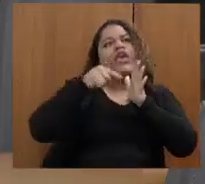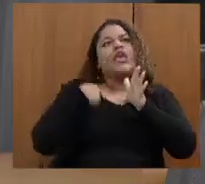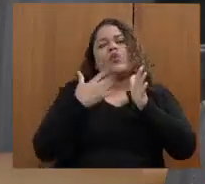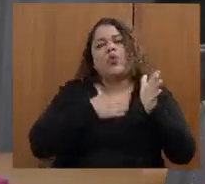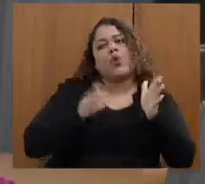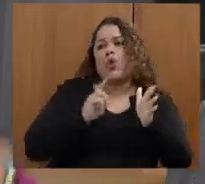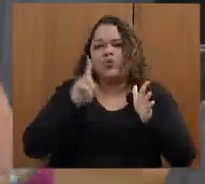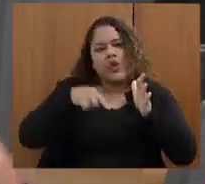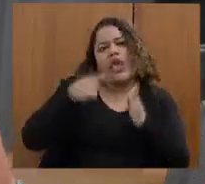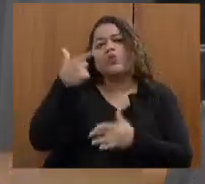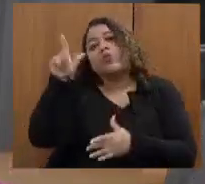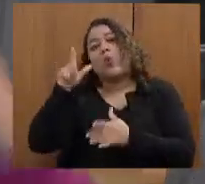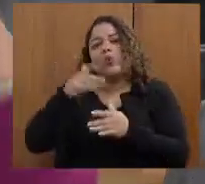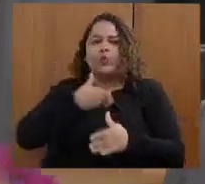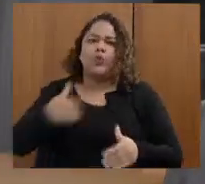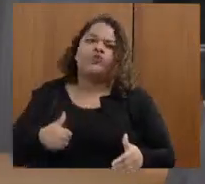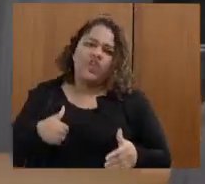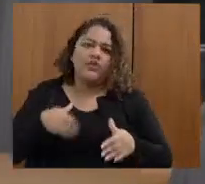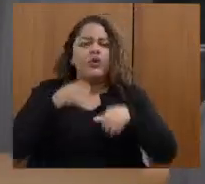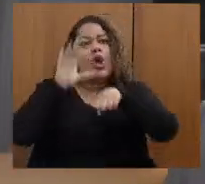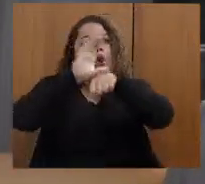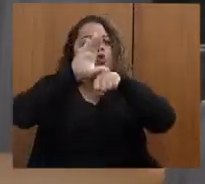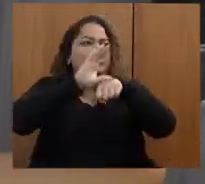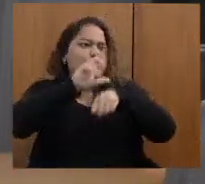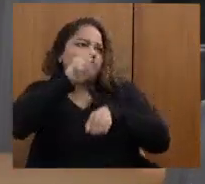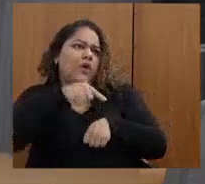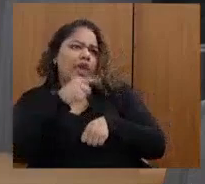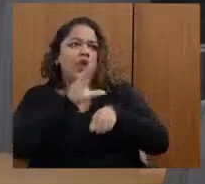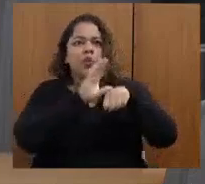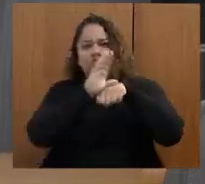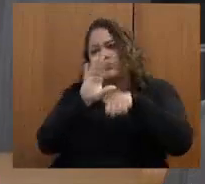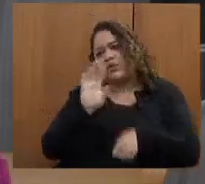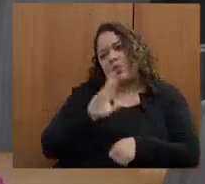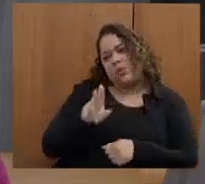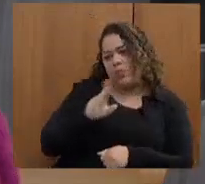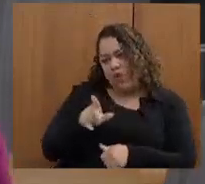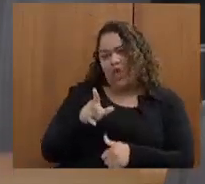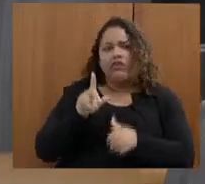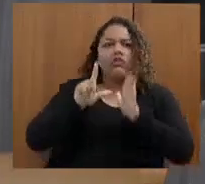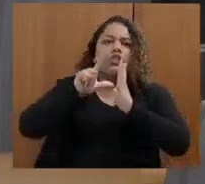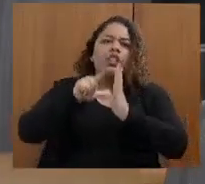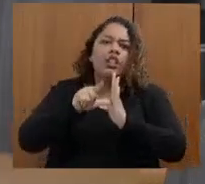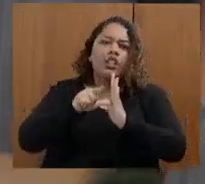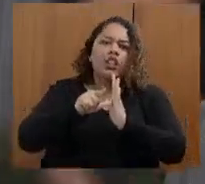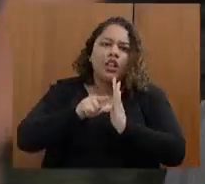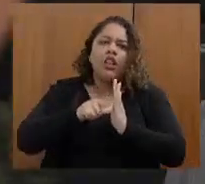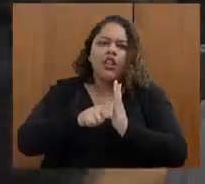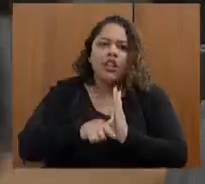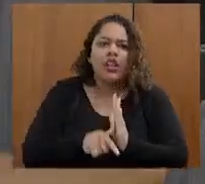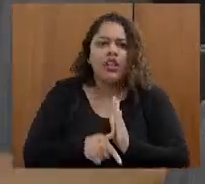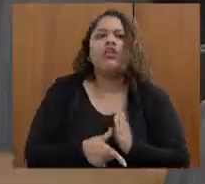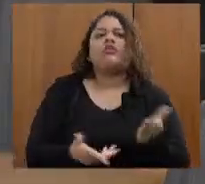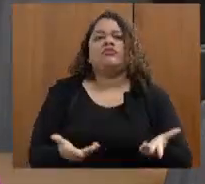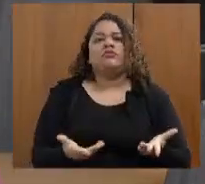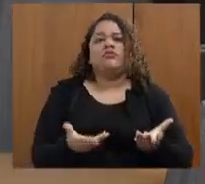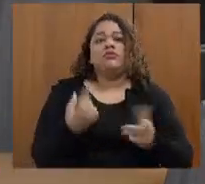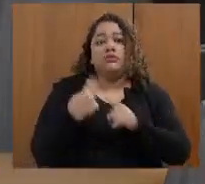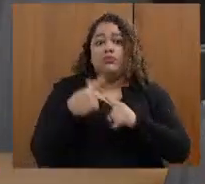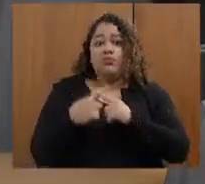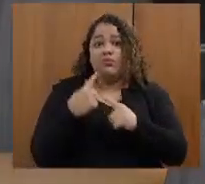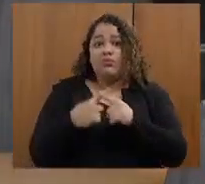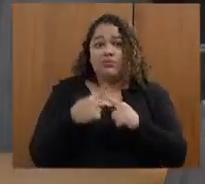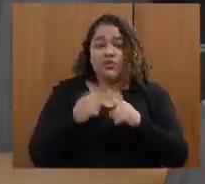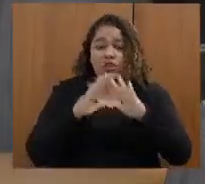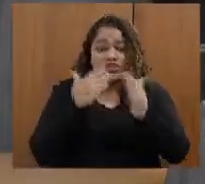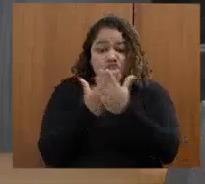constitucionalidades aí a gente vai ficar sempre atrasado porque não tem como a escola dar certo com a desvalorização